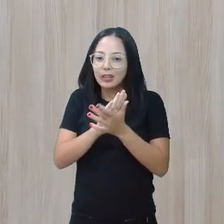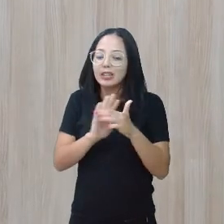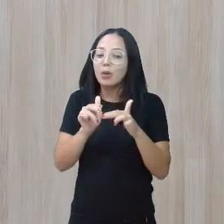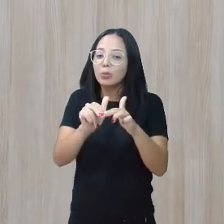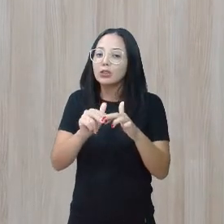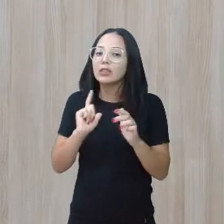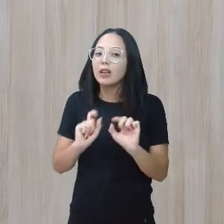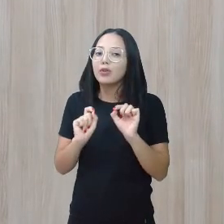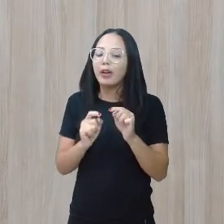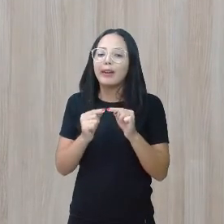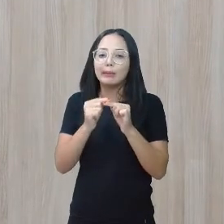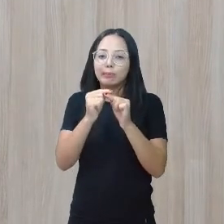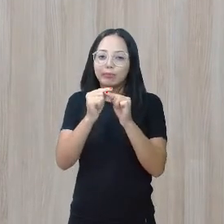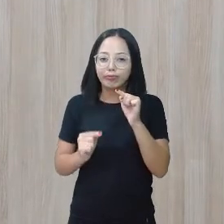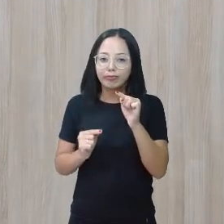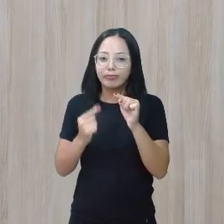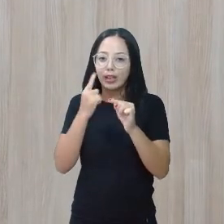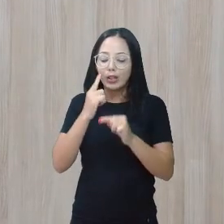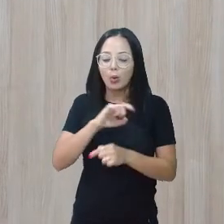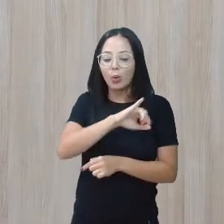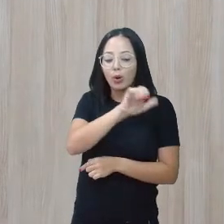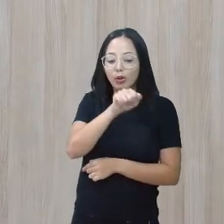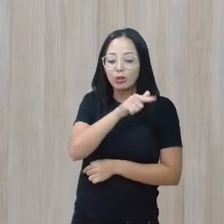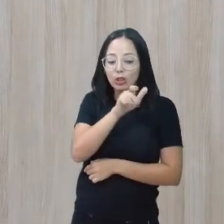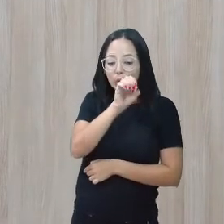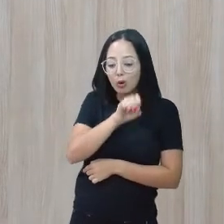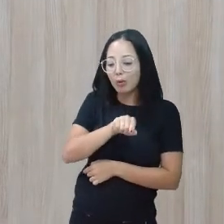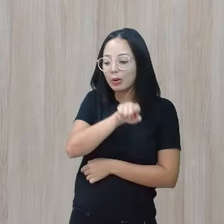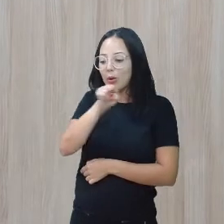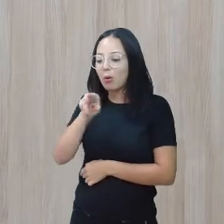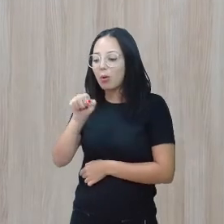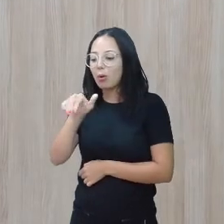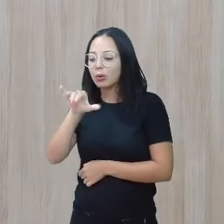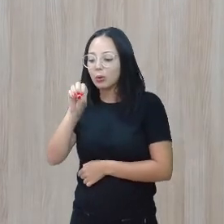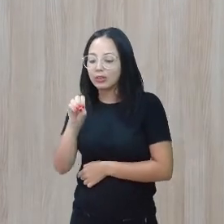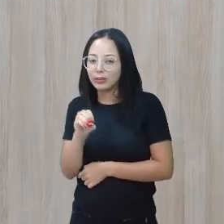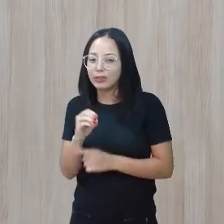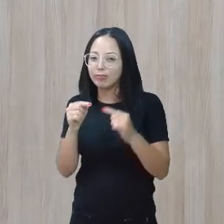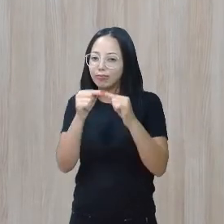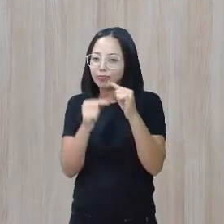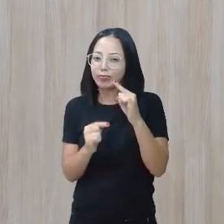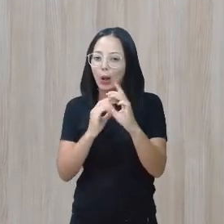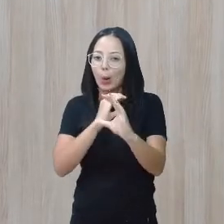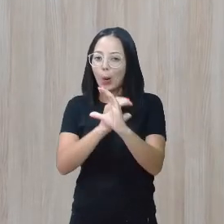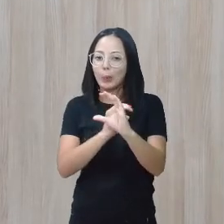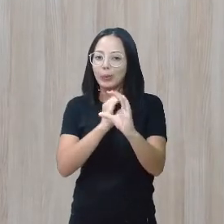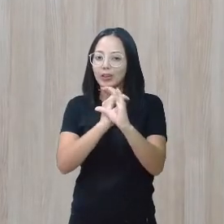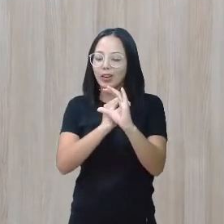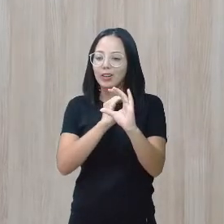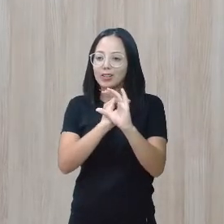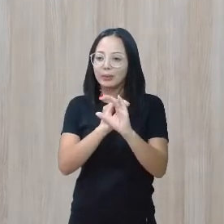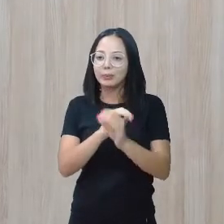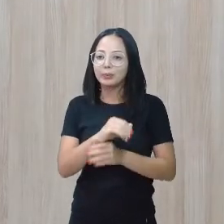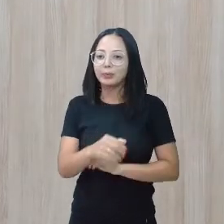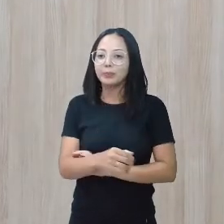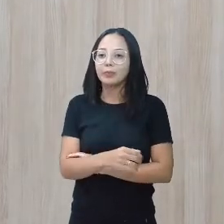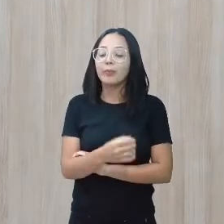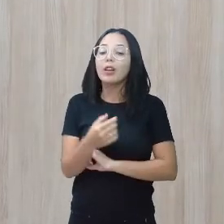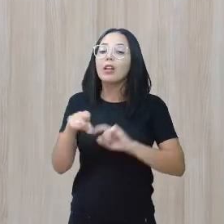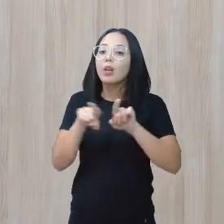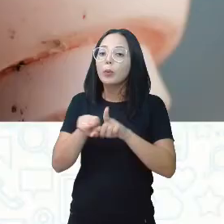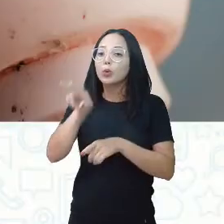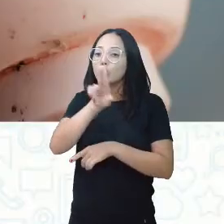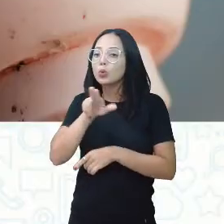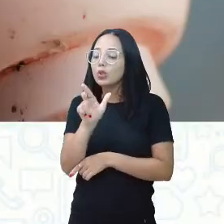um mal-entendido entre João e Antônio, tá certo? Um lapso de comunicação. A utilização da